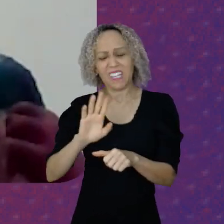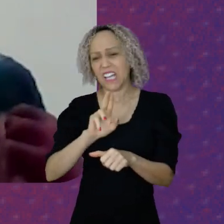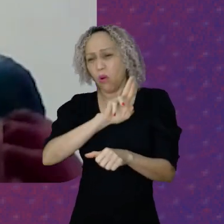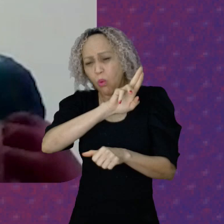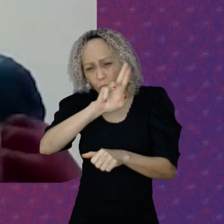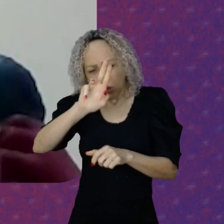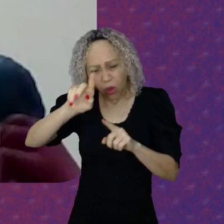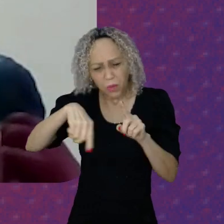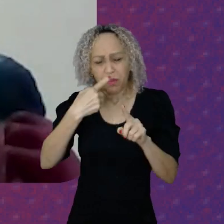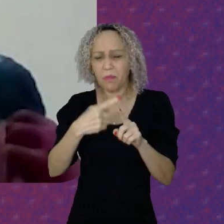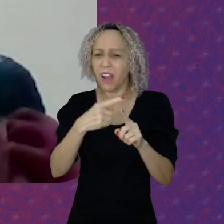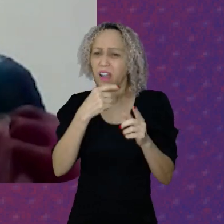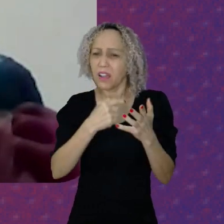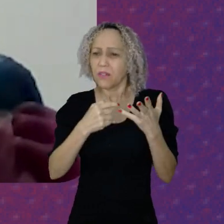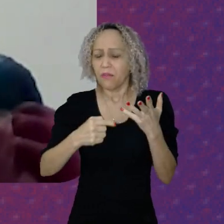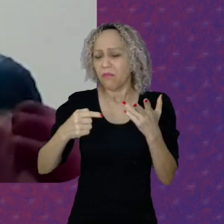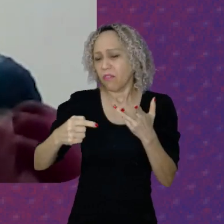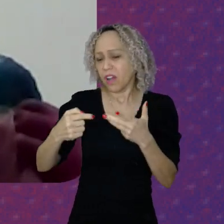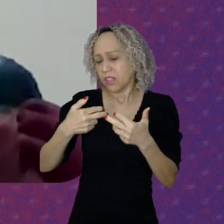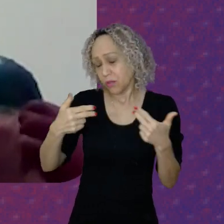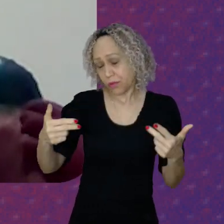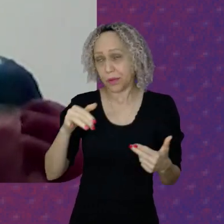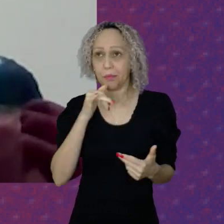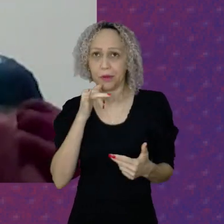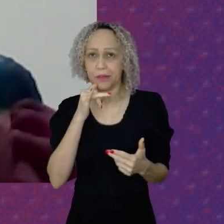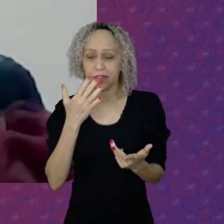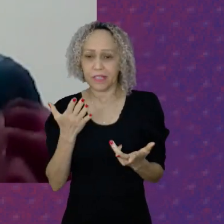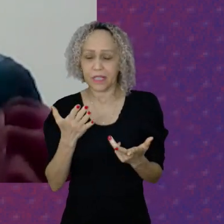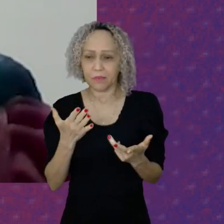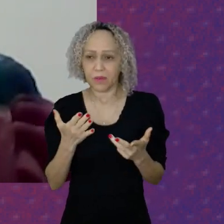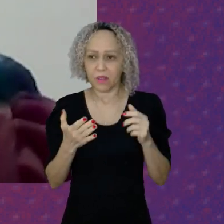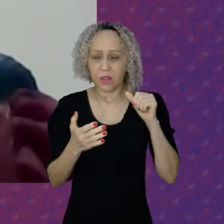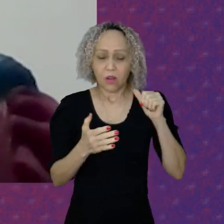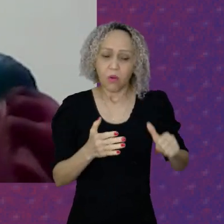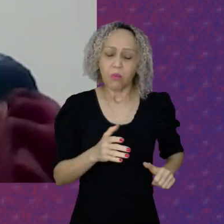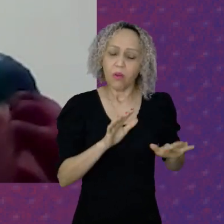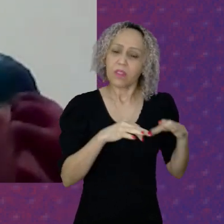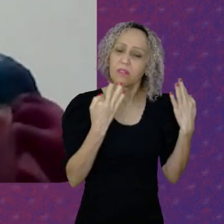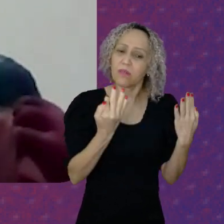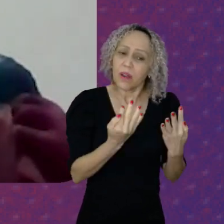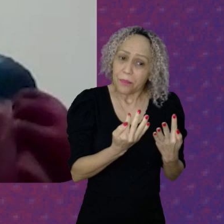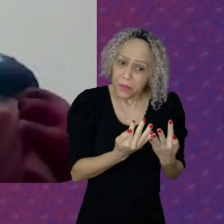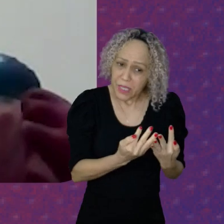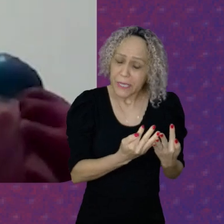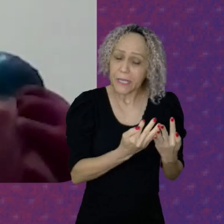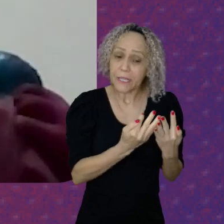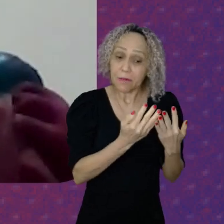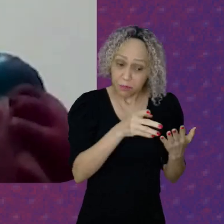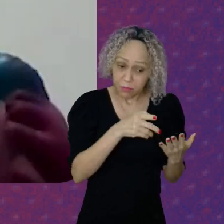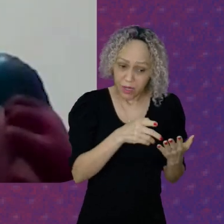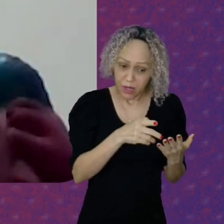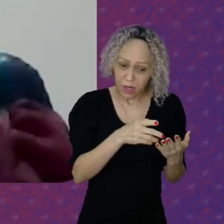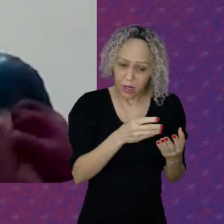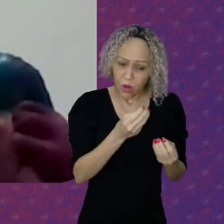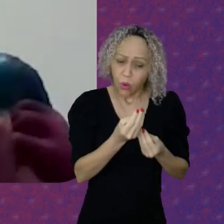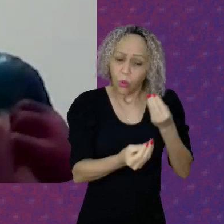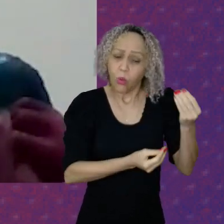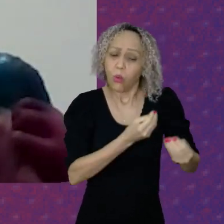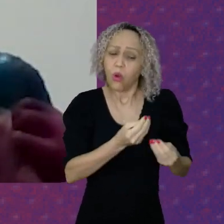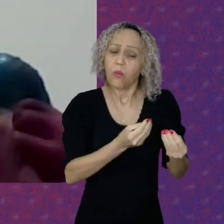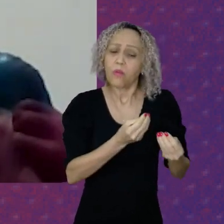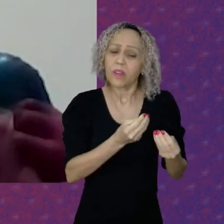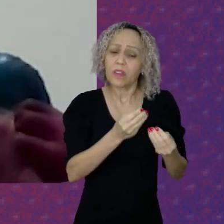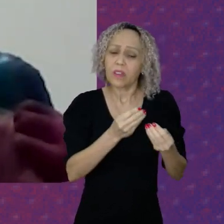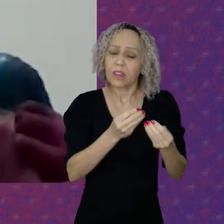se apresenta desde o nascimento do Bolsa Família como uma contrapartida dos beneficiários. Com essa mudança no